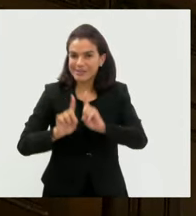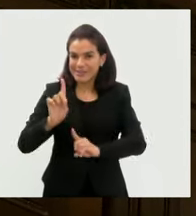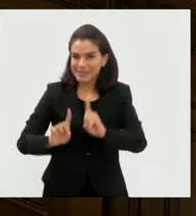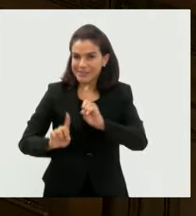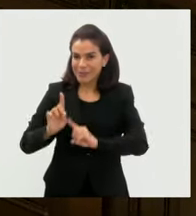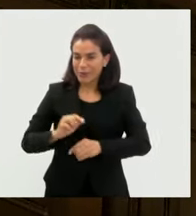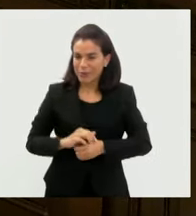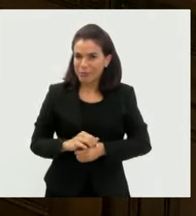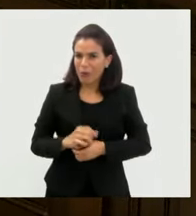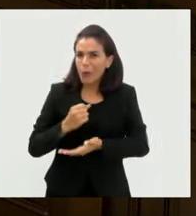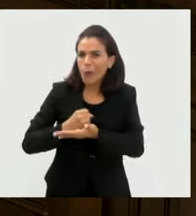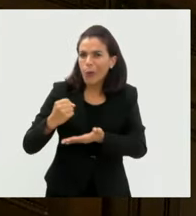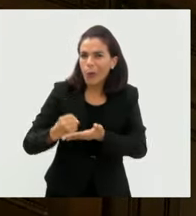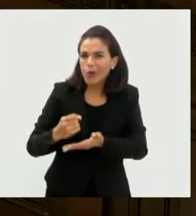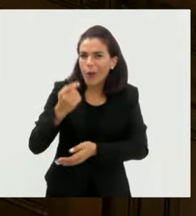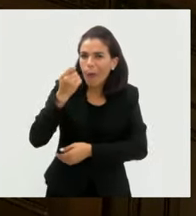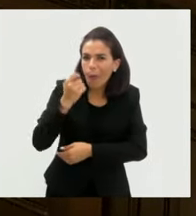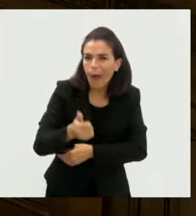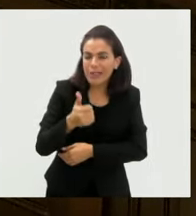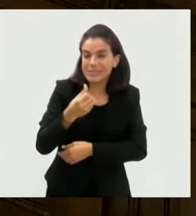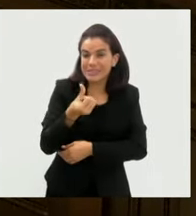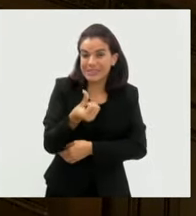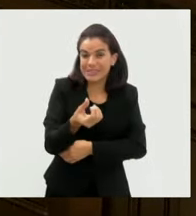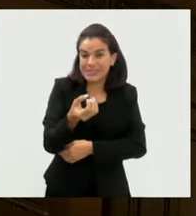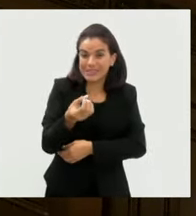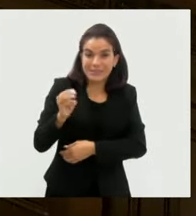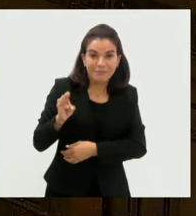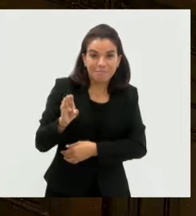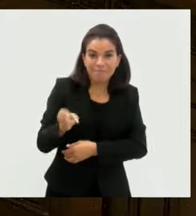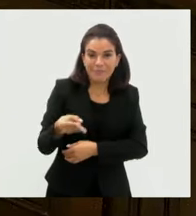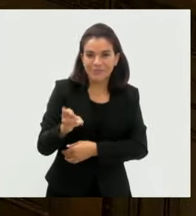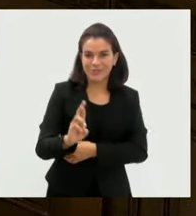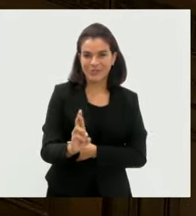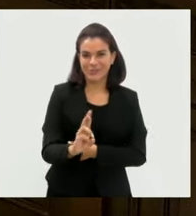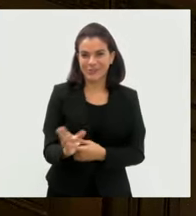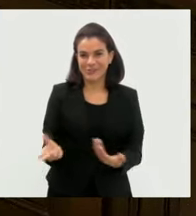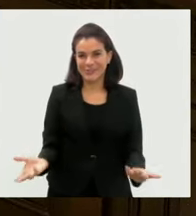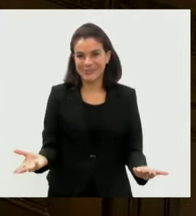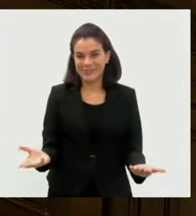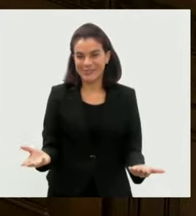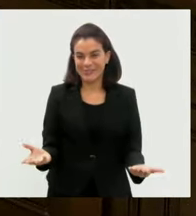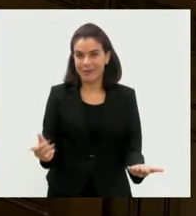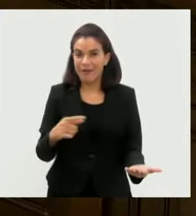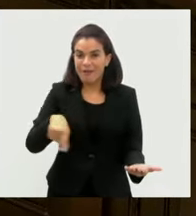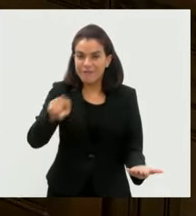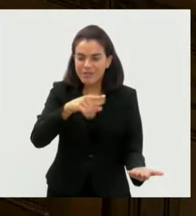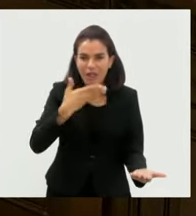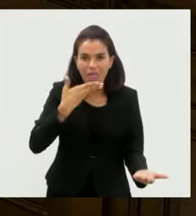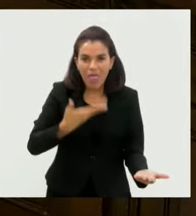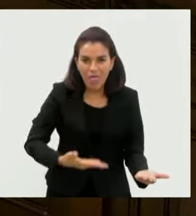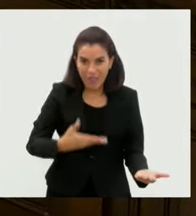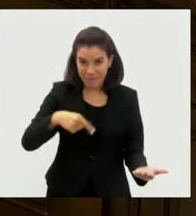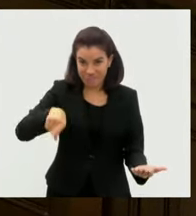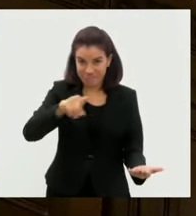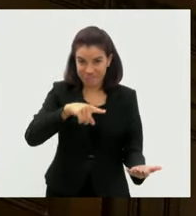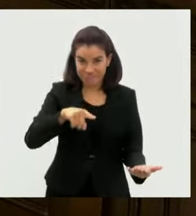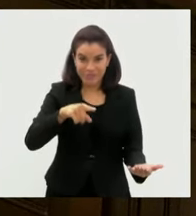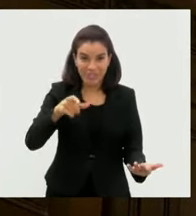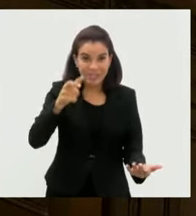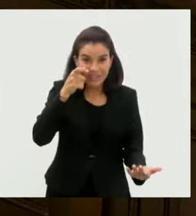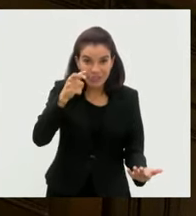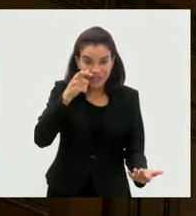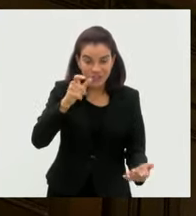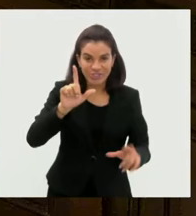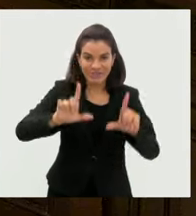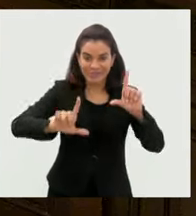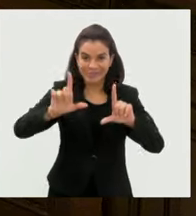Um contrato de quase 60 milhões de reais. E pasmem, senhores que estão nos ouvindo,